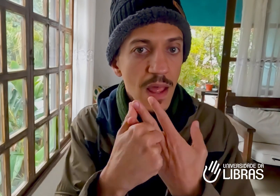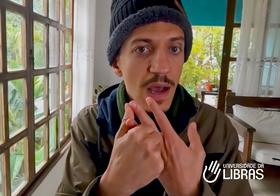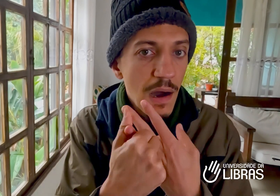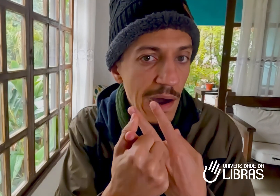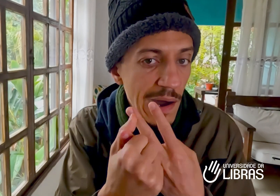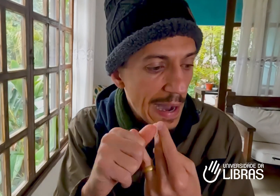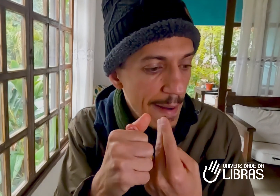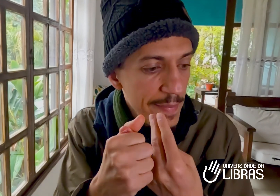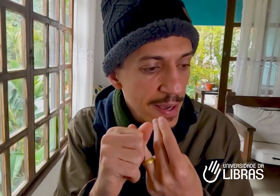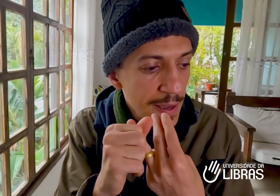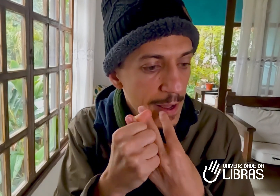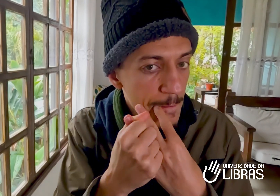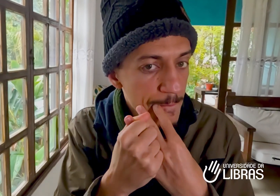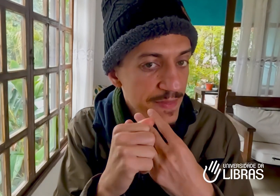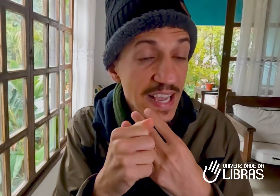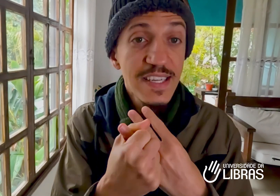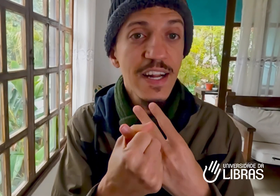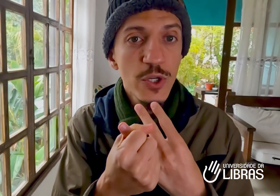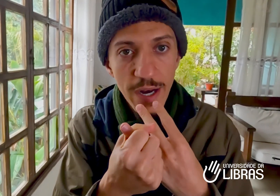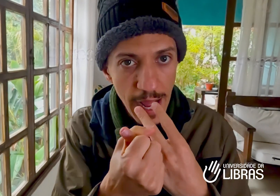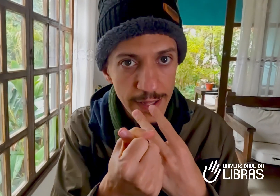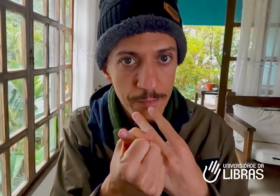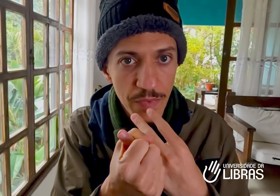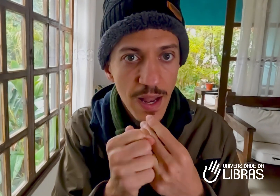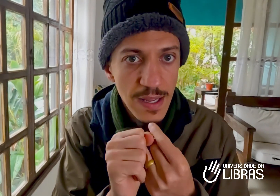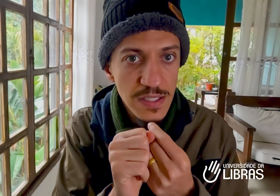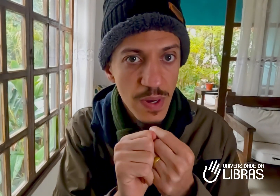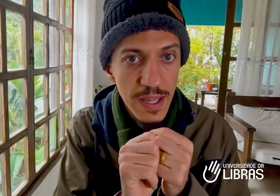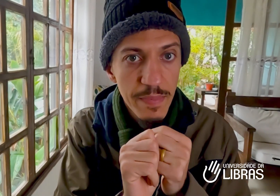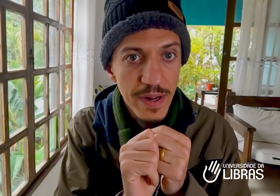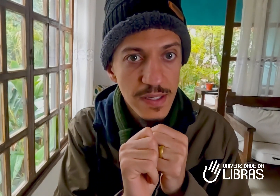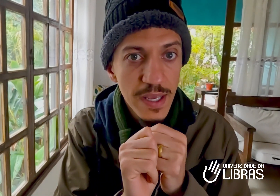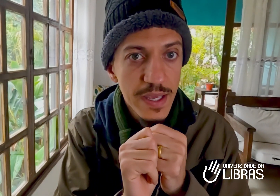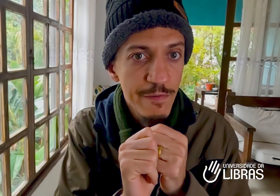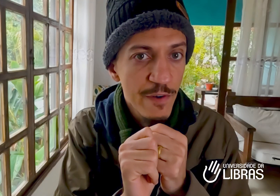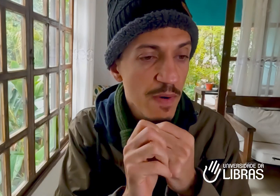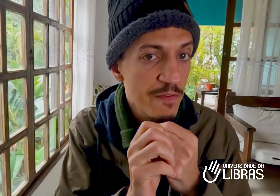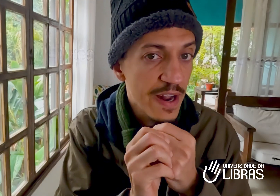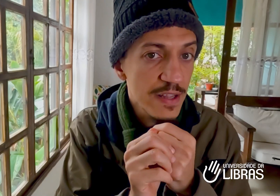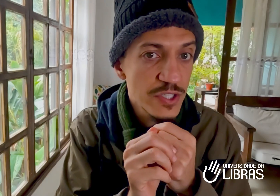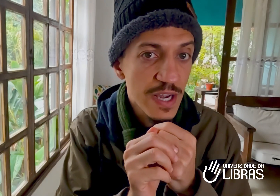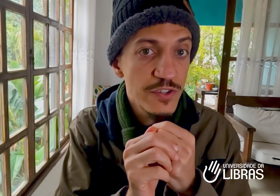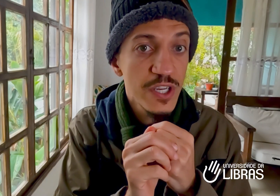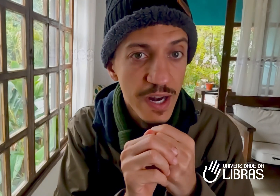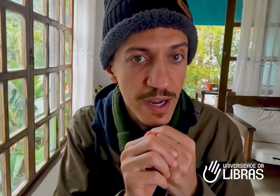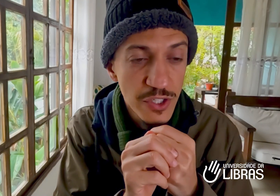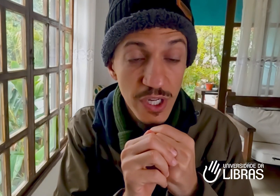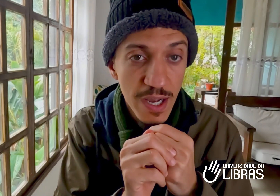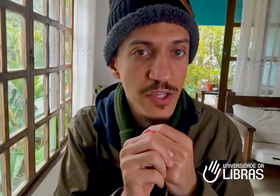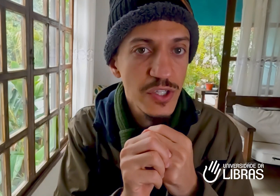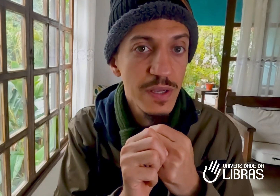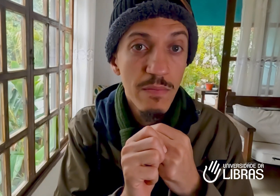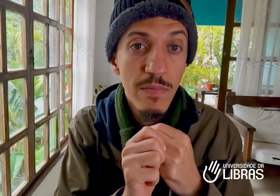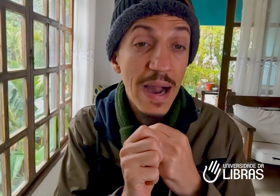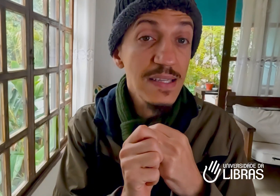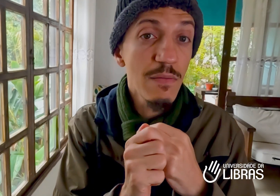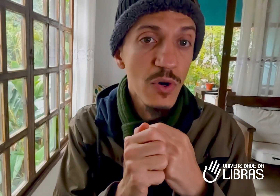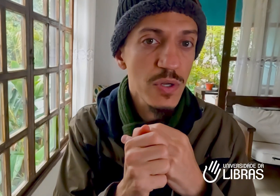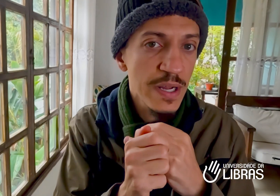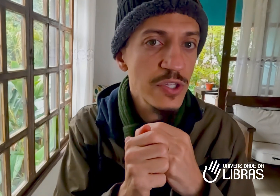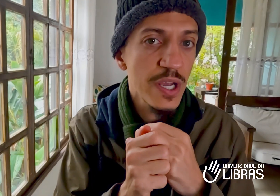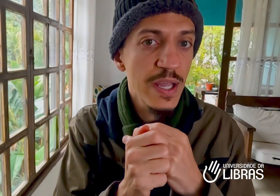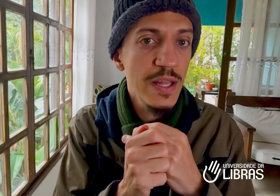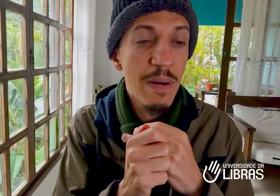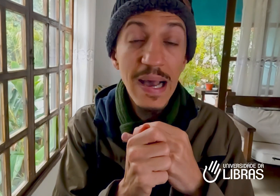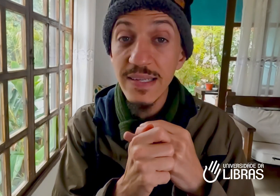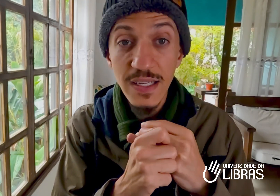E a minha terceira jornada em relação a Libras, e que foi uma virada de chave gigante, mais